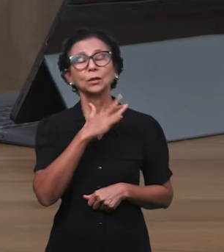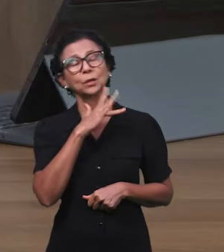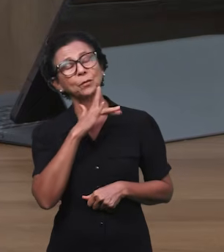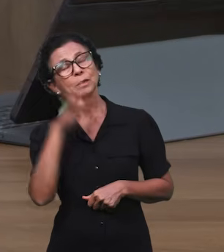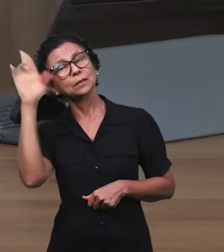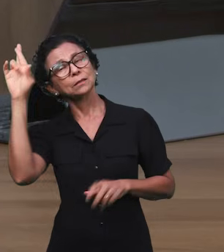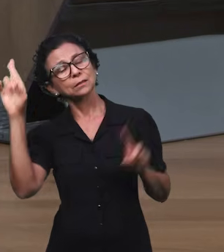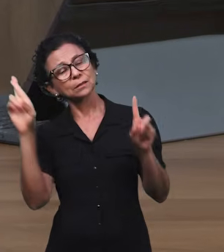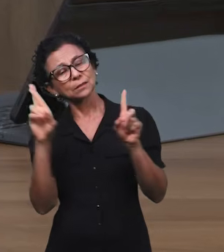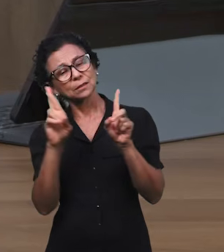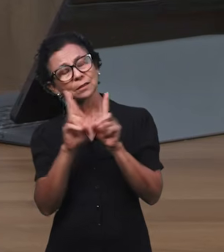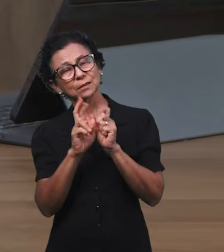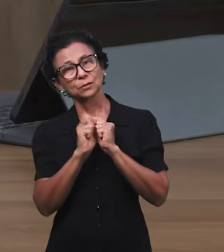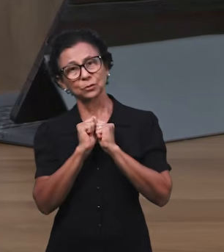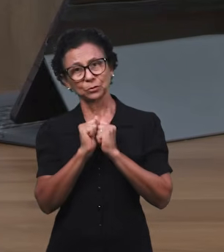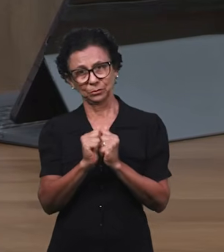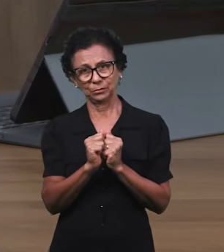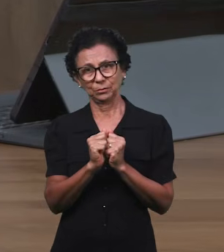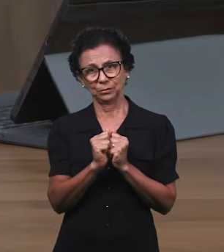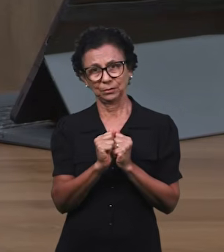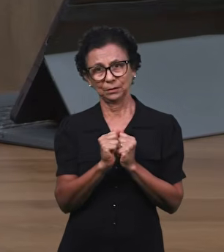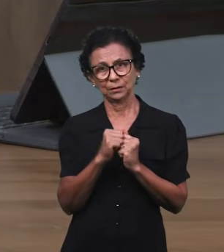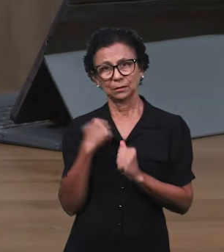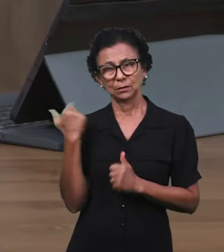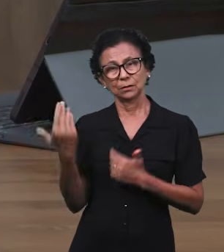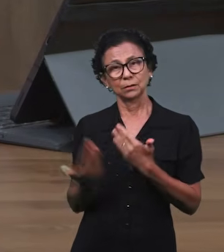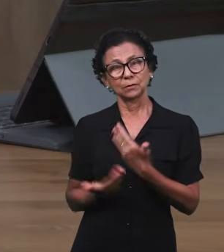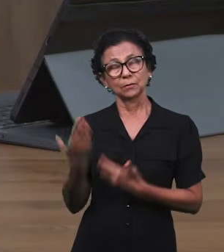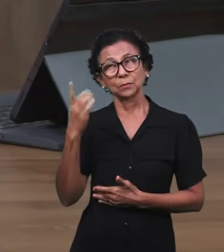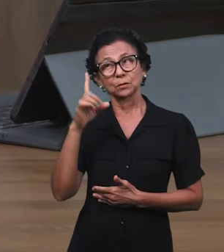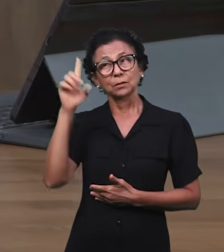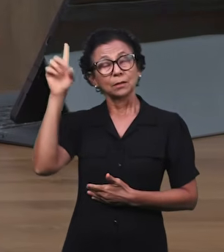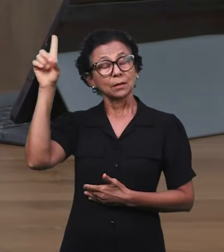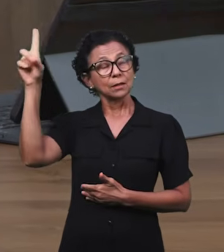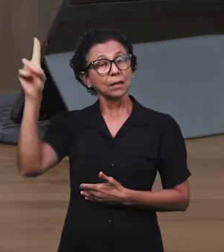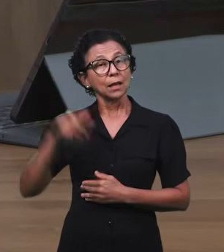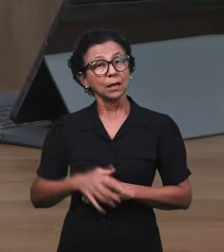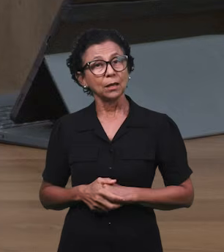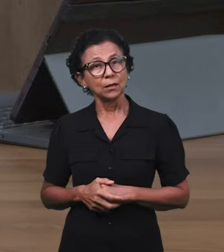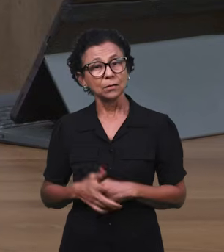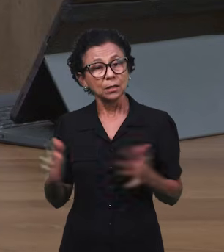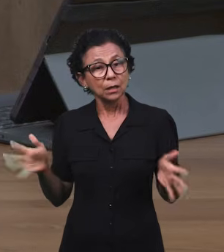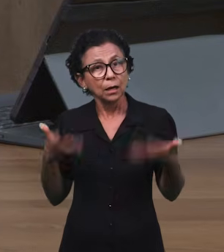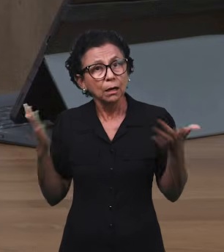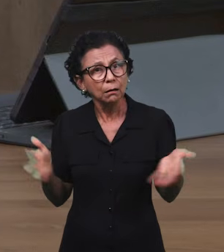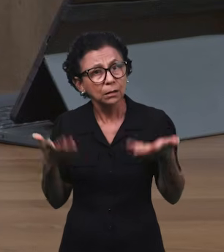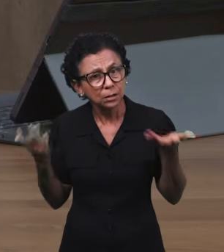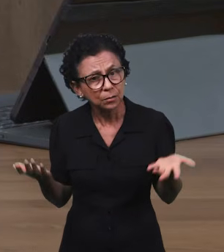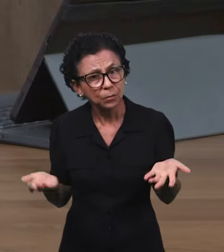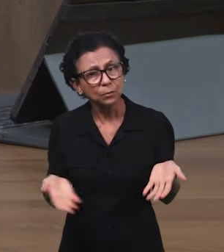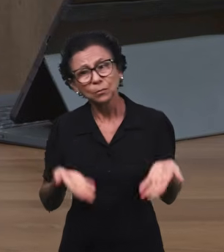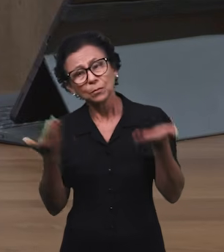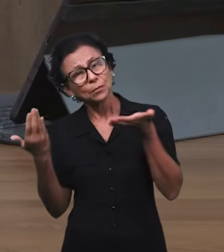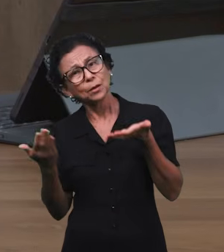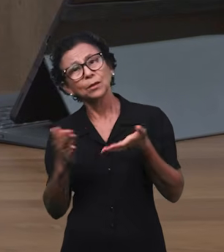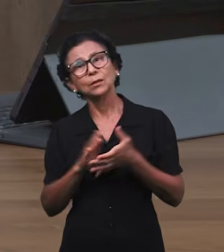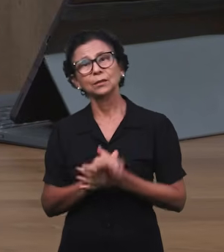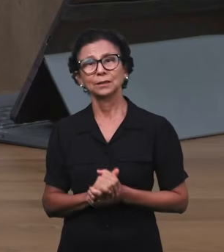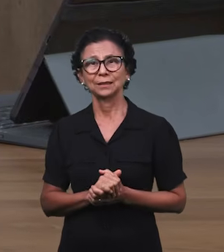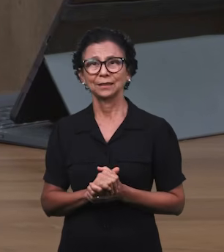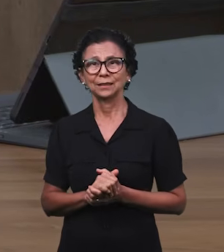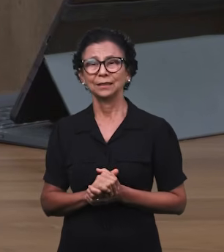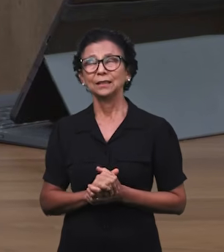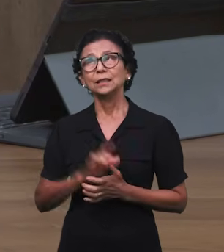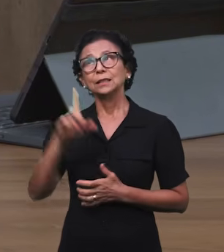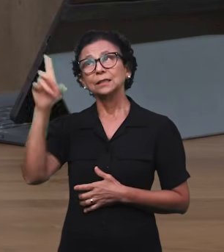lá. Nós servimos ao Deus que nos desperta, nós servimos ao Deus que nos faz